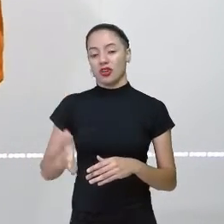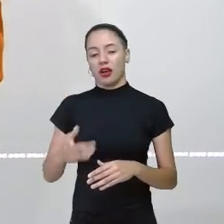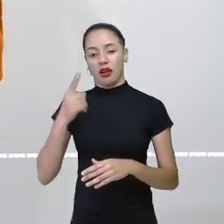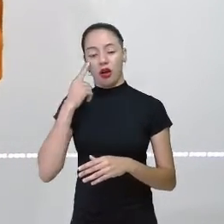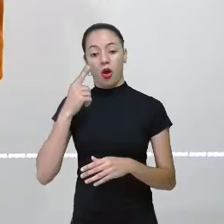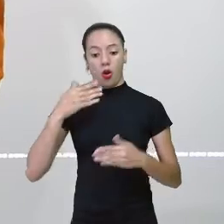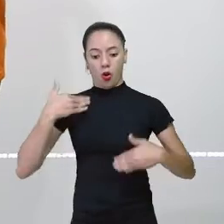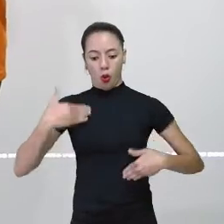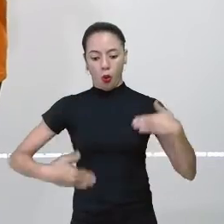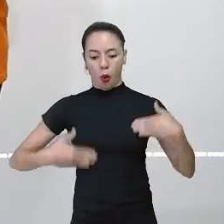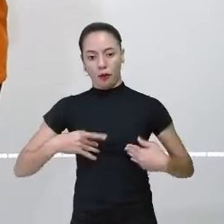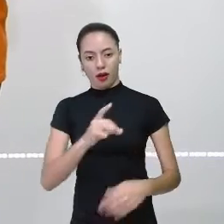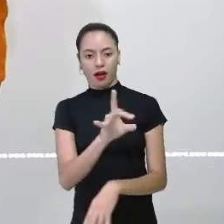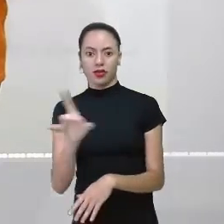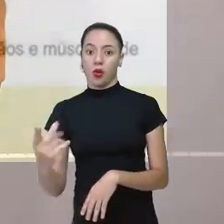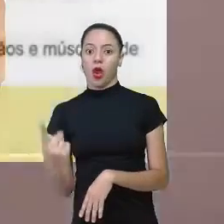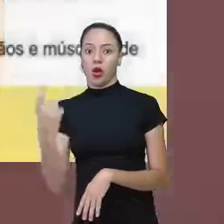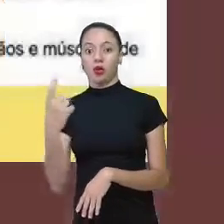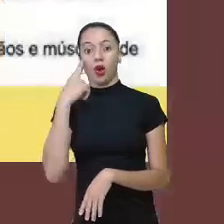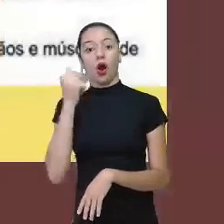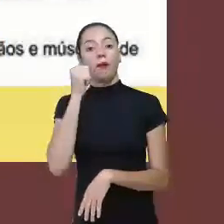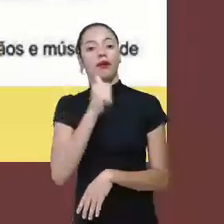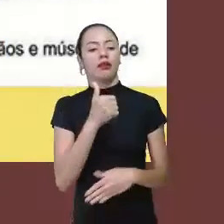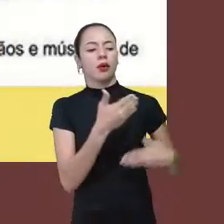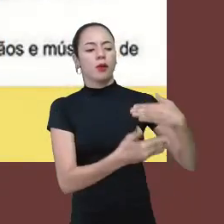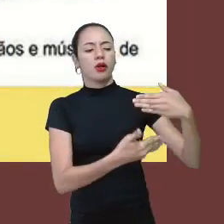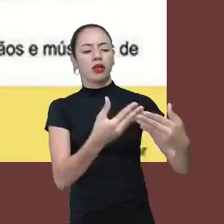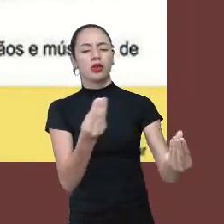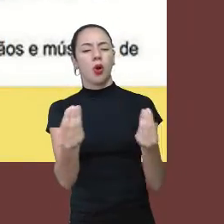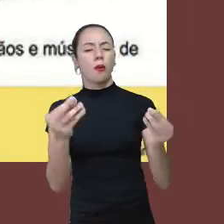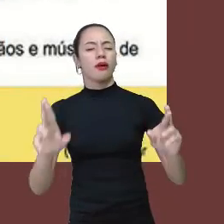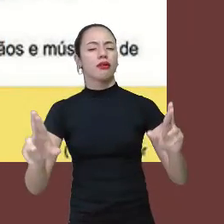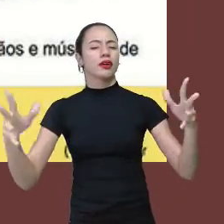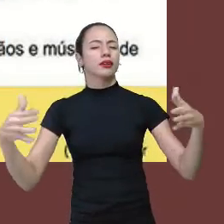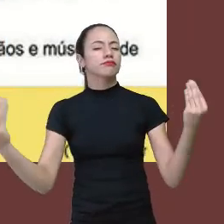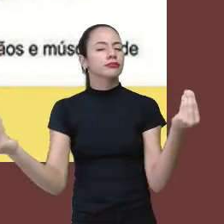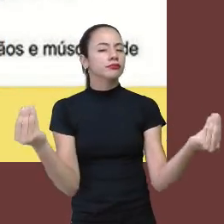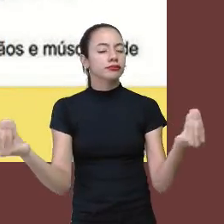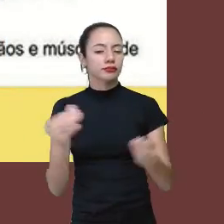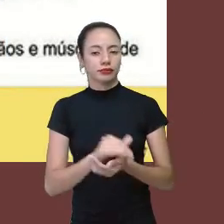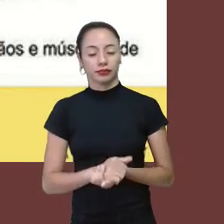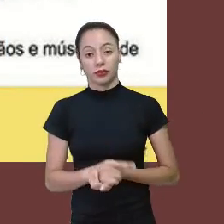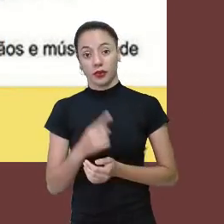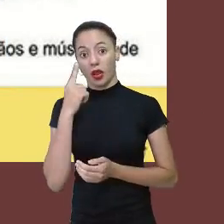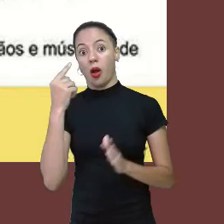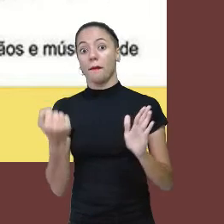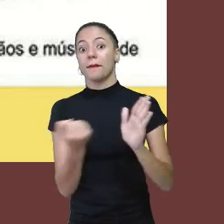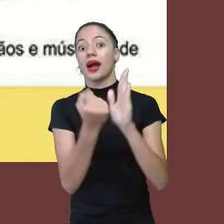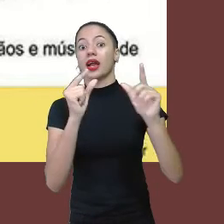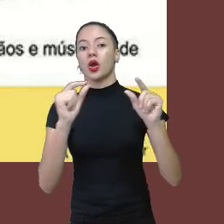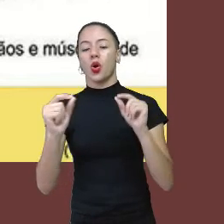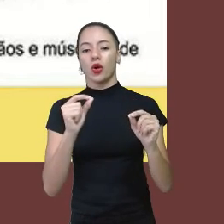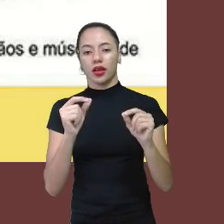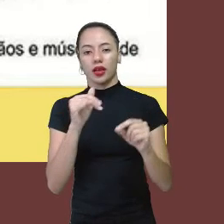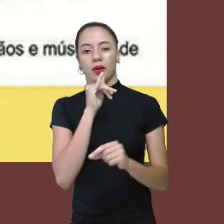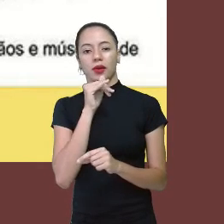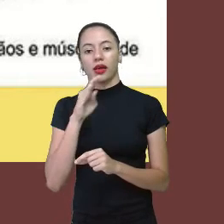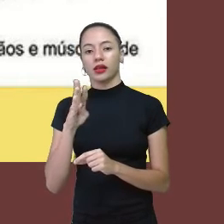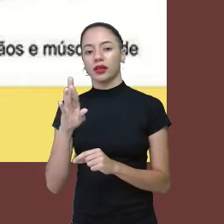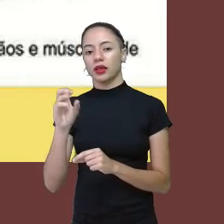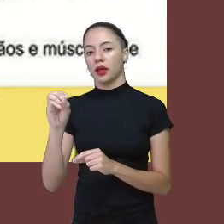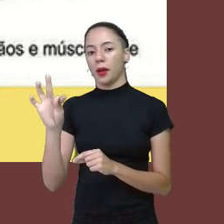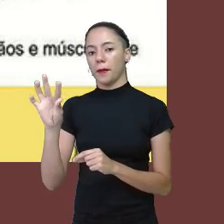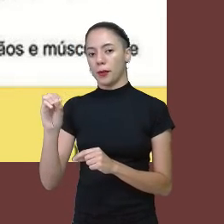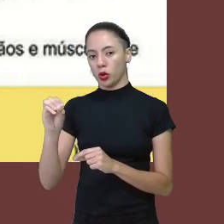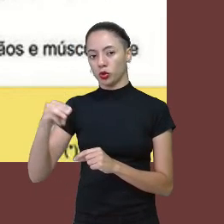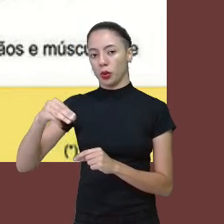único. Então vamos ler aqui nas meninas como é que é essa diferença. Então, um ponto bem marcante é o aparecimento dos brotos mamários.